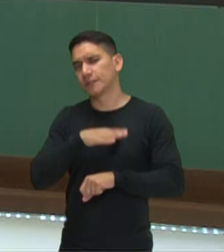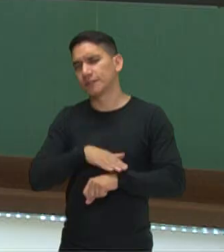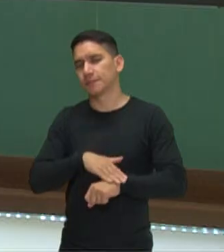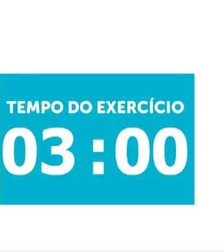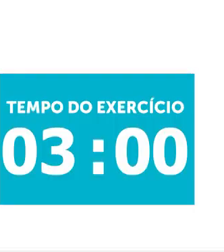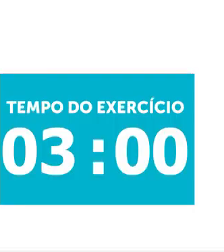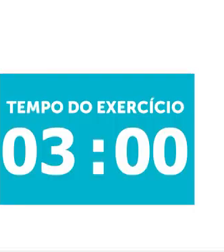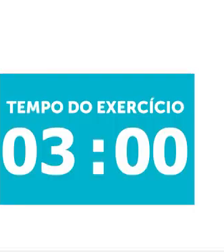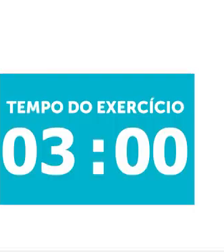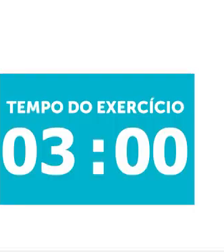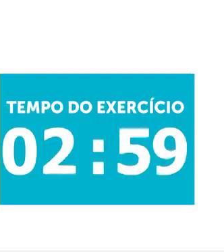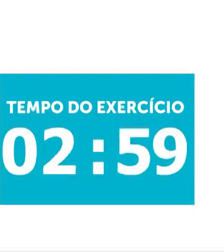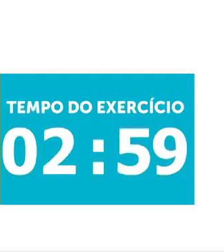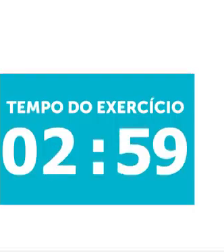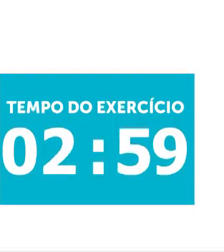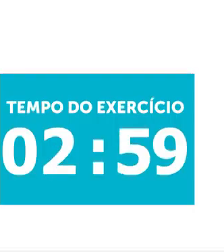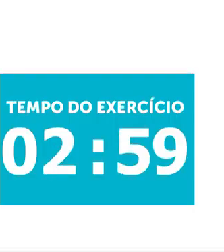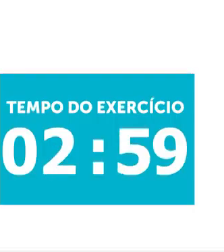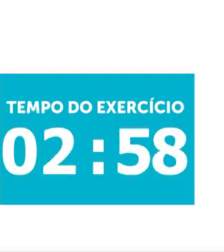Tempo.